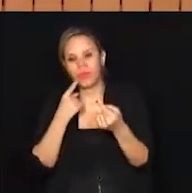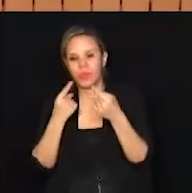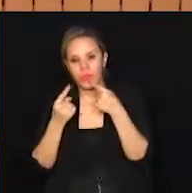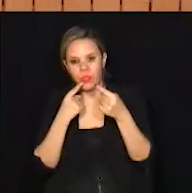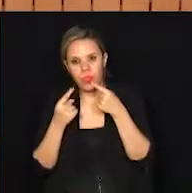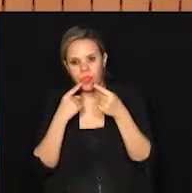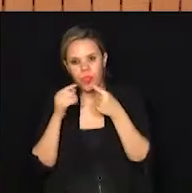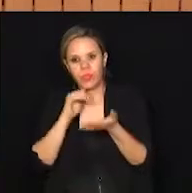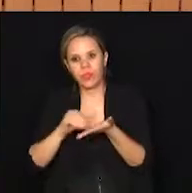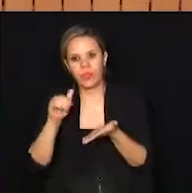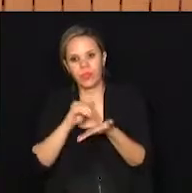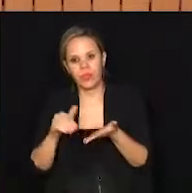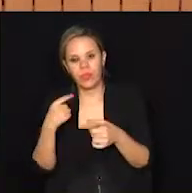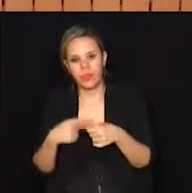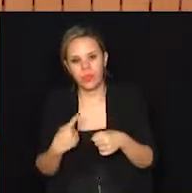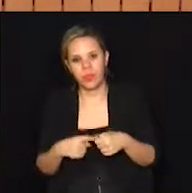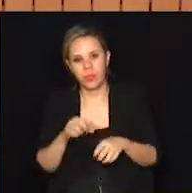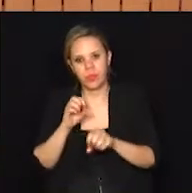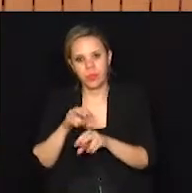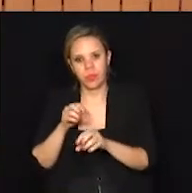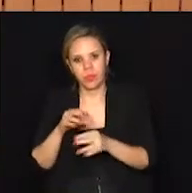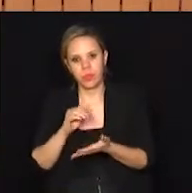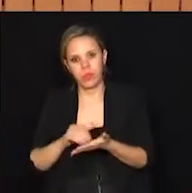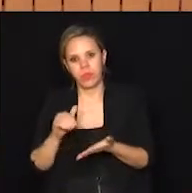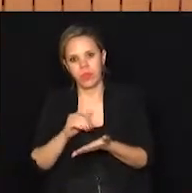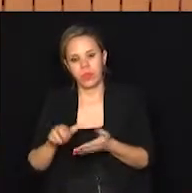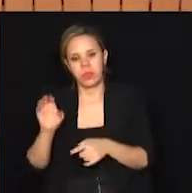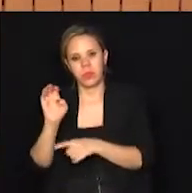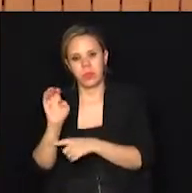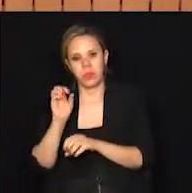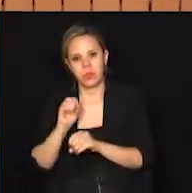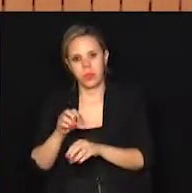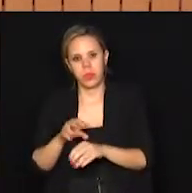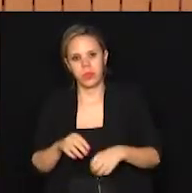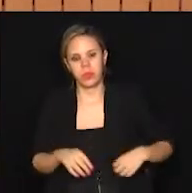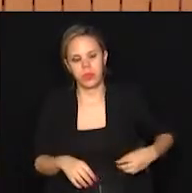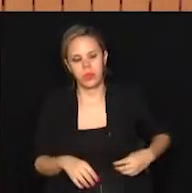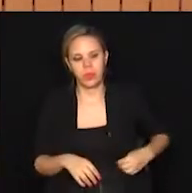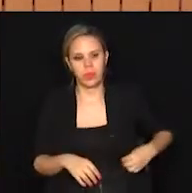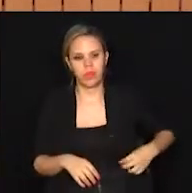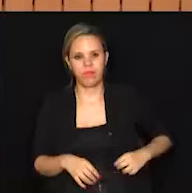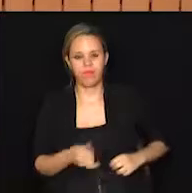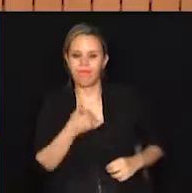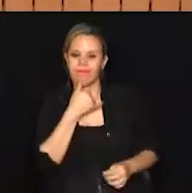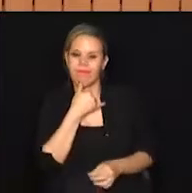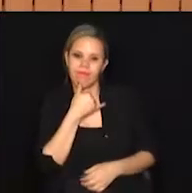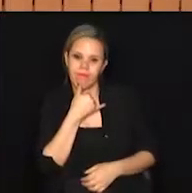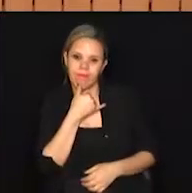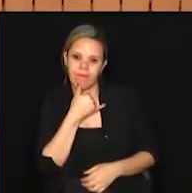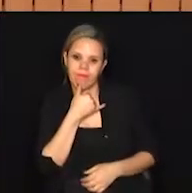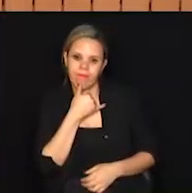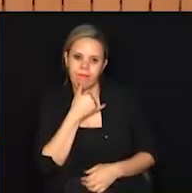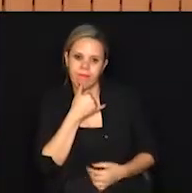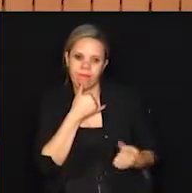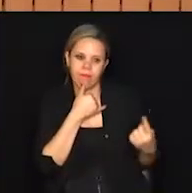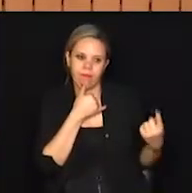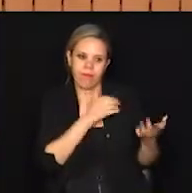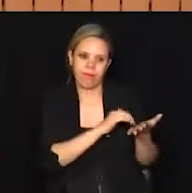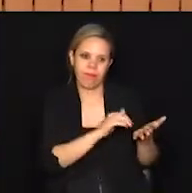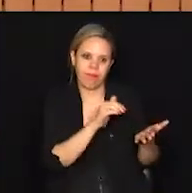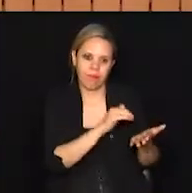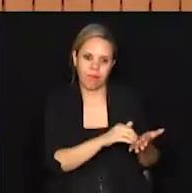com a Secretaria Municipal de Educação e com a Secretaria Estadual de Educação. Infelizmente, tanto uma